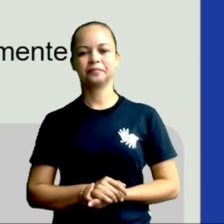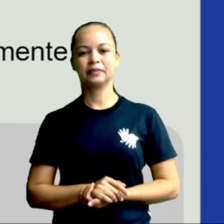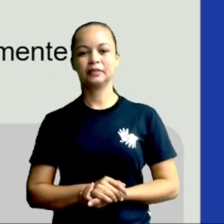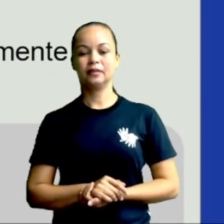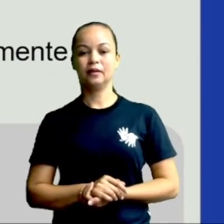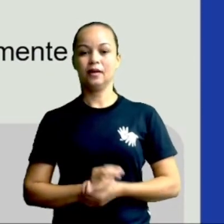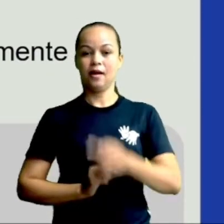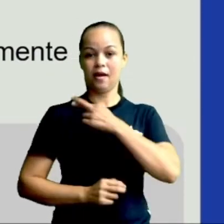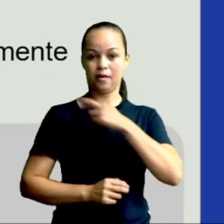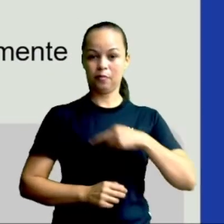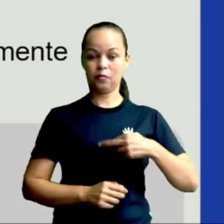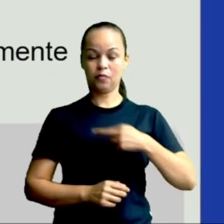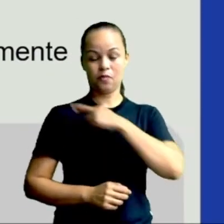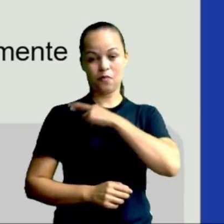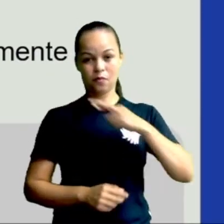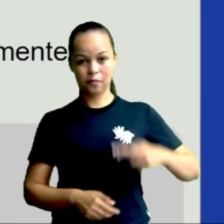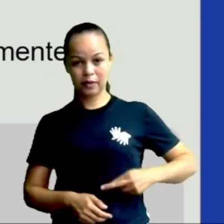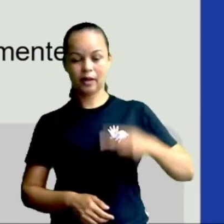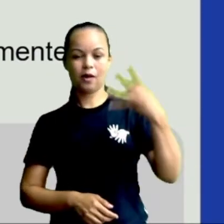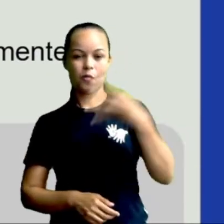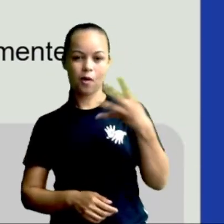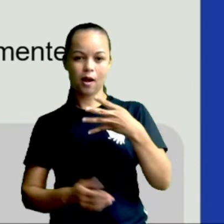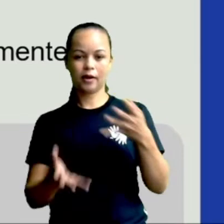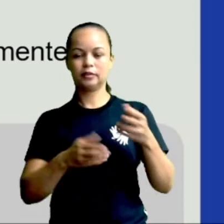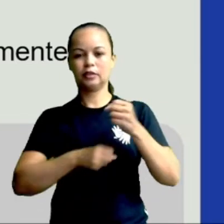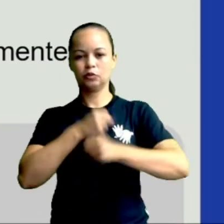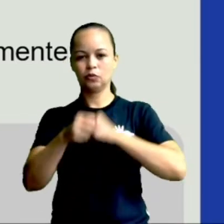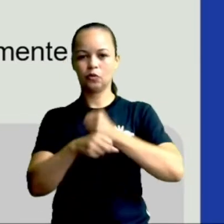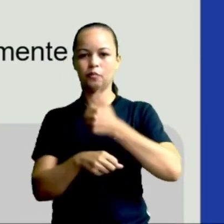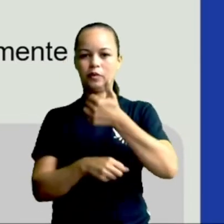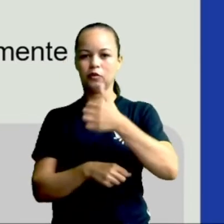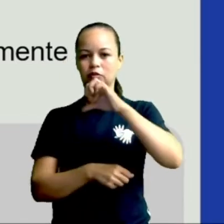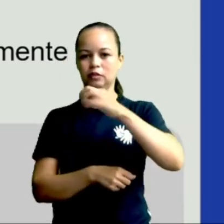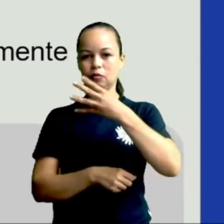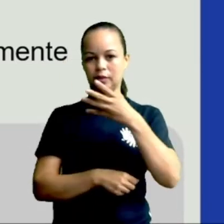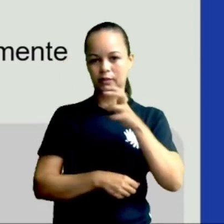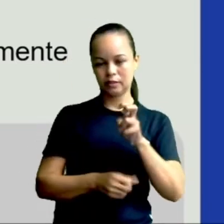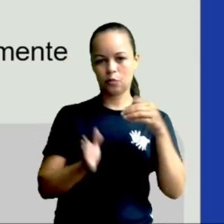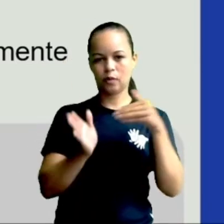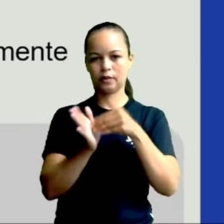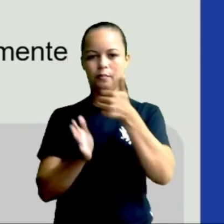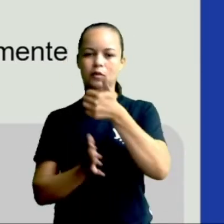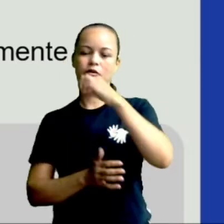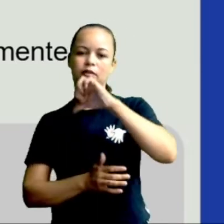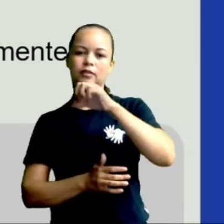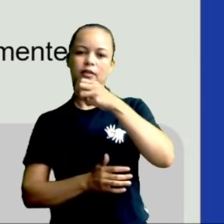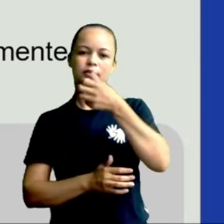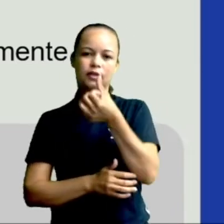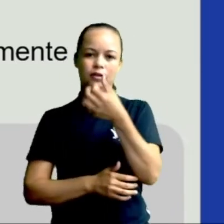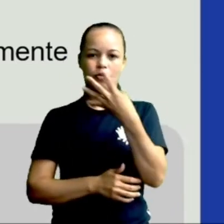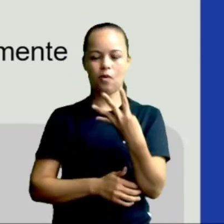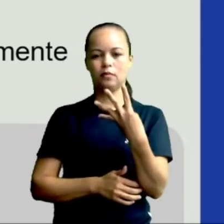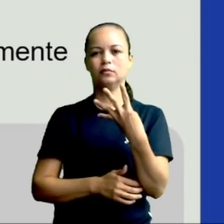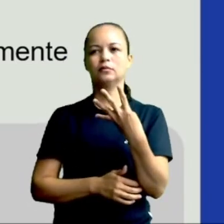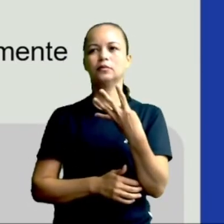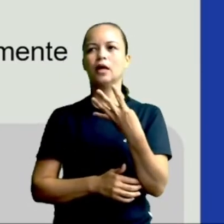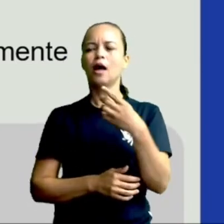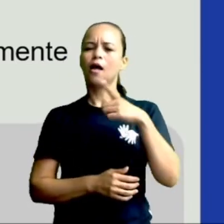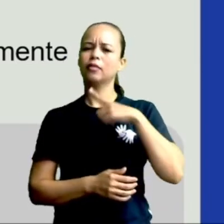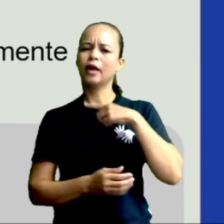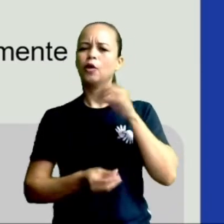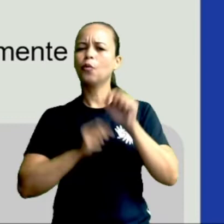Quarta República, que durou de 1945 a 1964, a gente tem o que